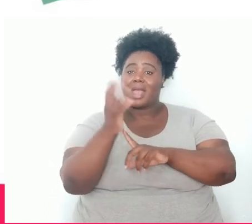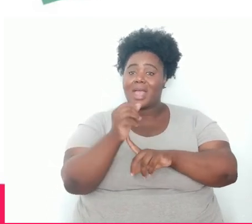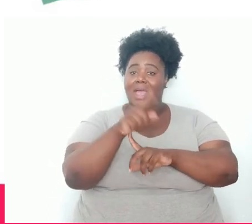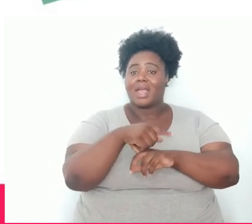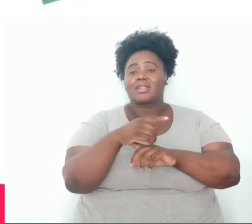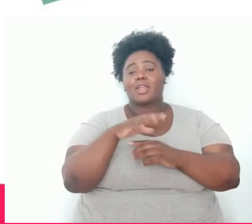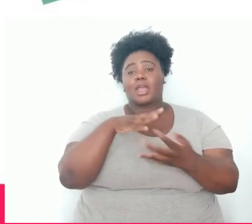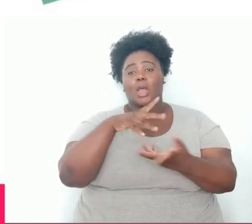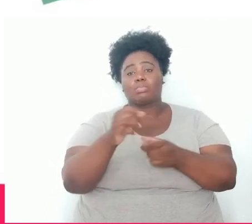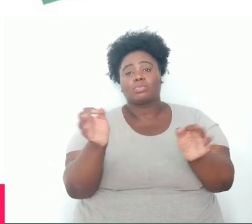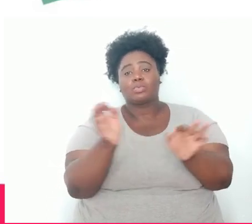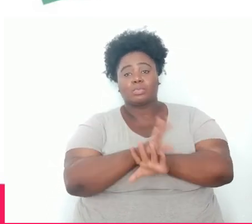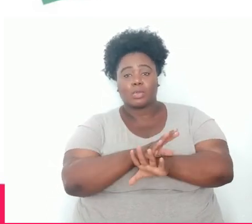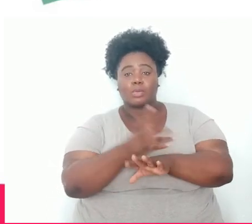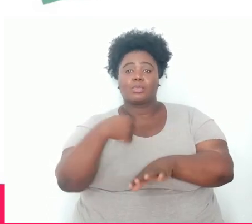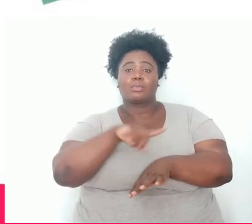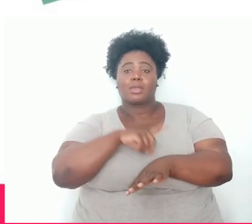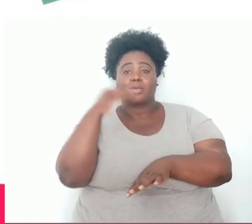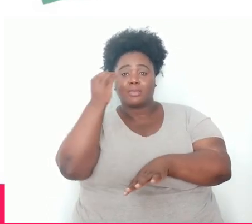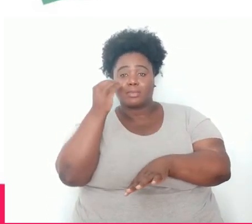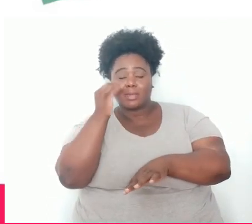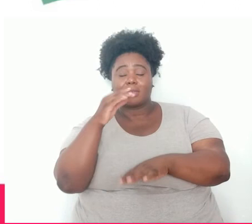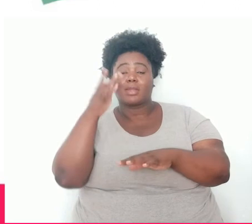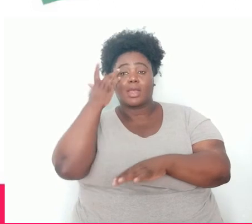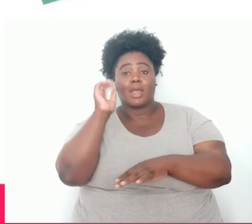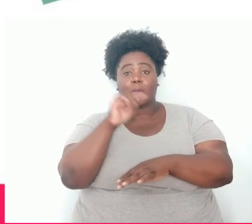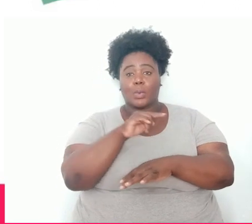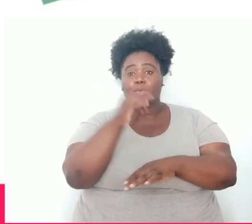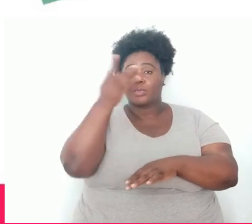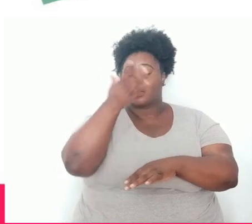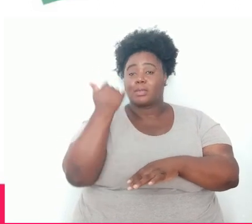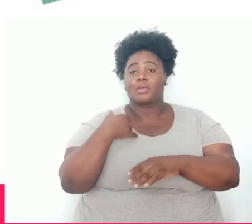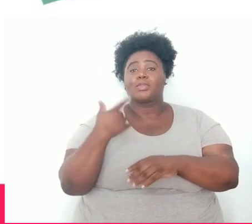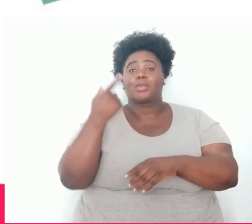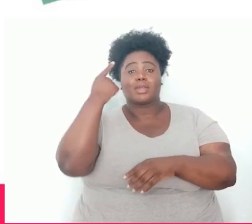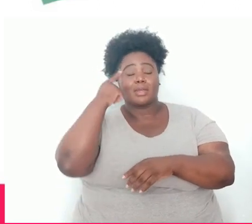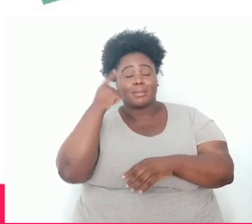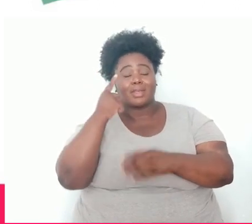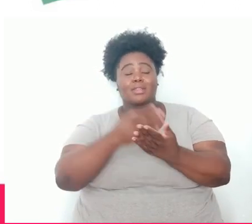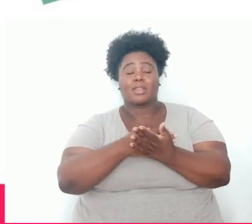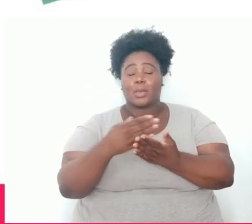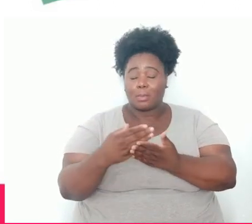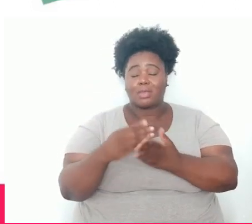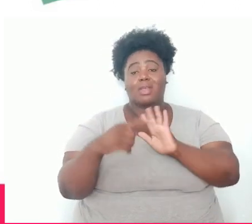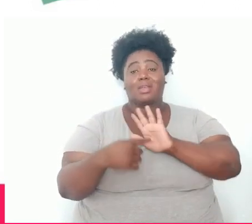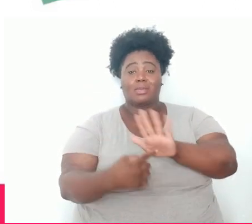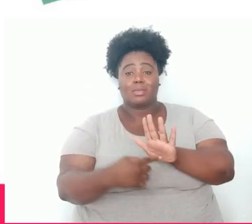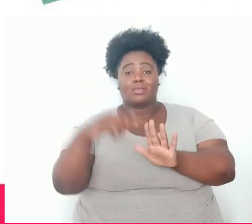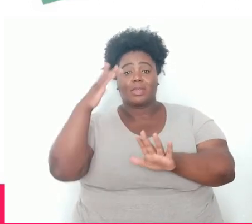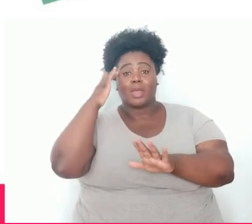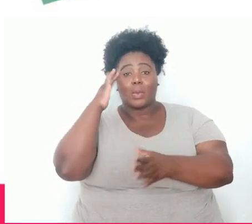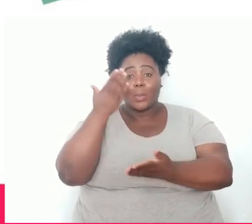a arte é esse universo pronto para a gente experimentar. E eu acho que para quem pensa em começar por meio da